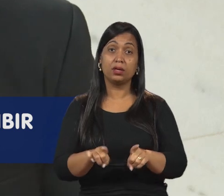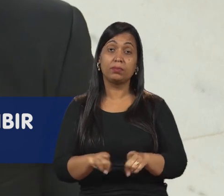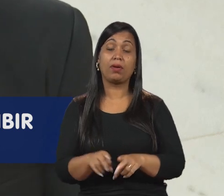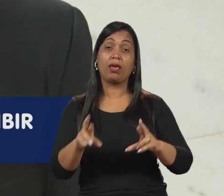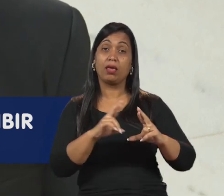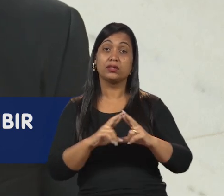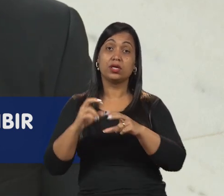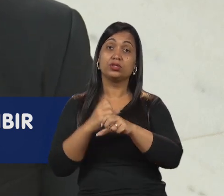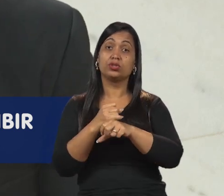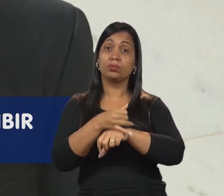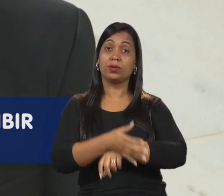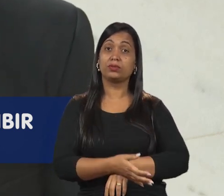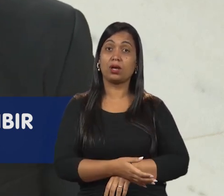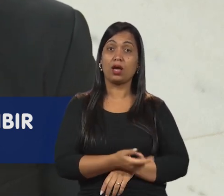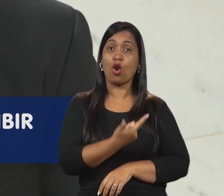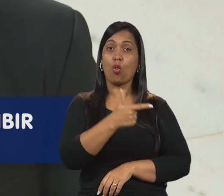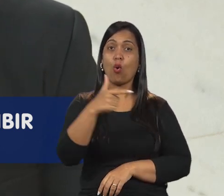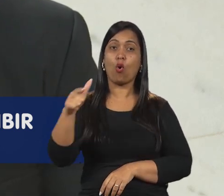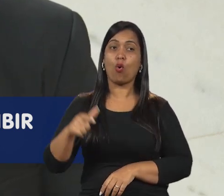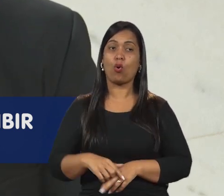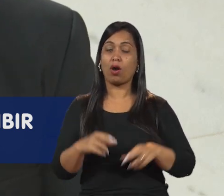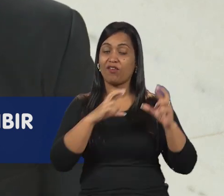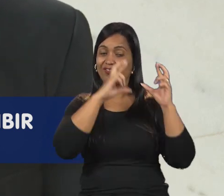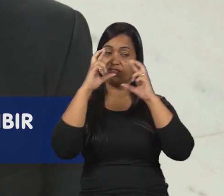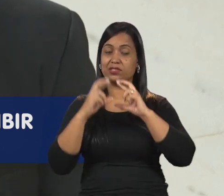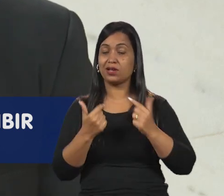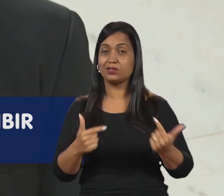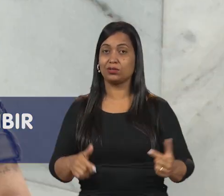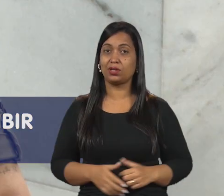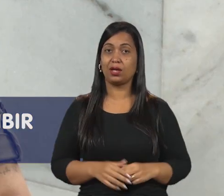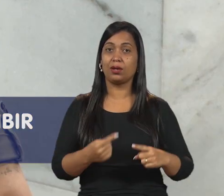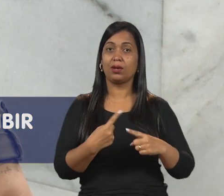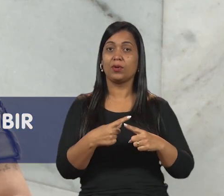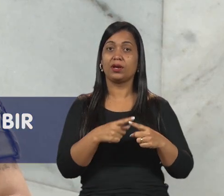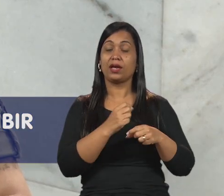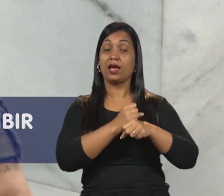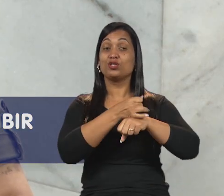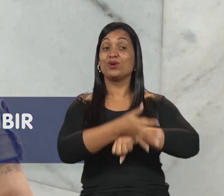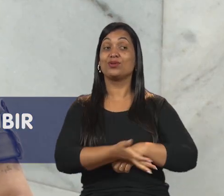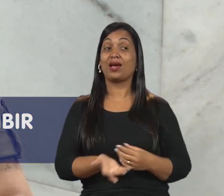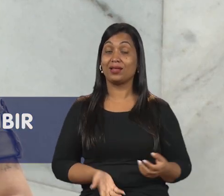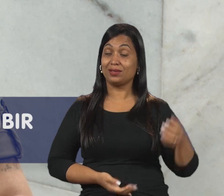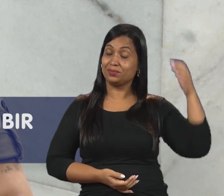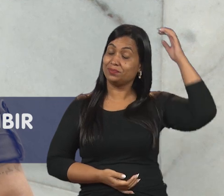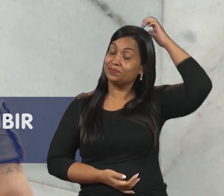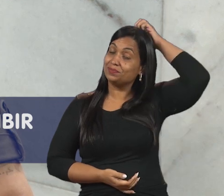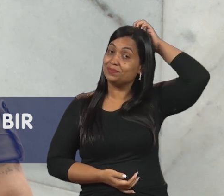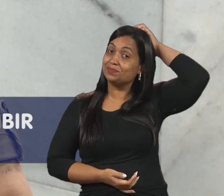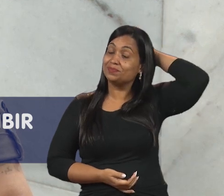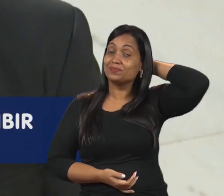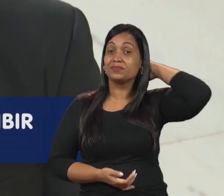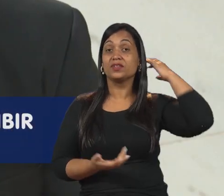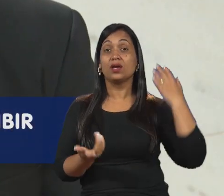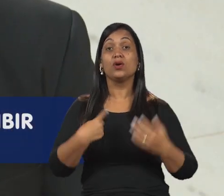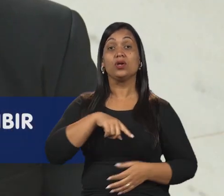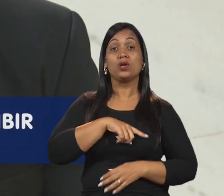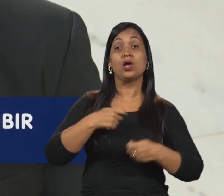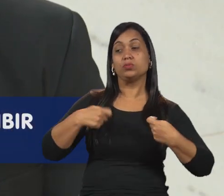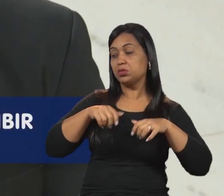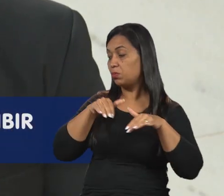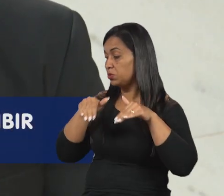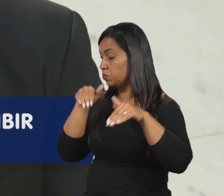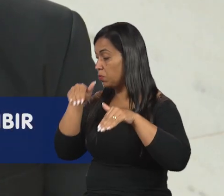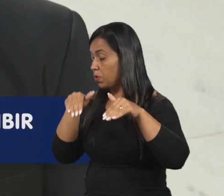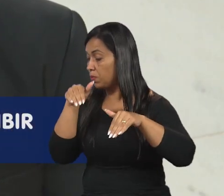teve na madrugada reciclagem que nunca passou por uma fiscalização, porque é no período da madrugada. Então, a gente precisa